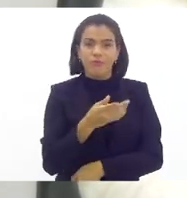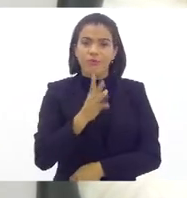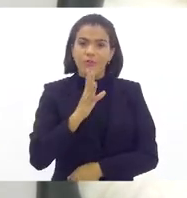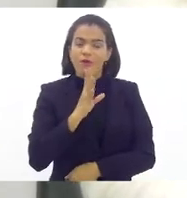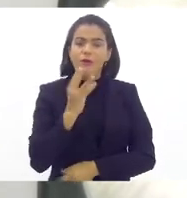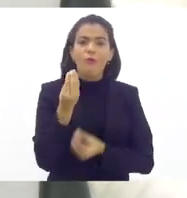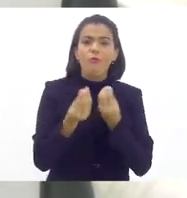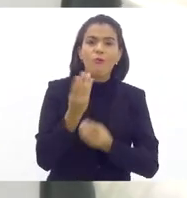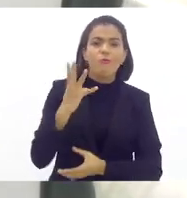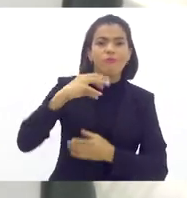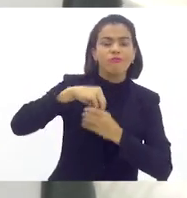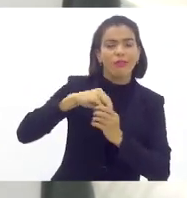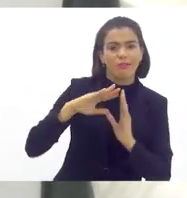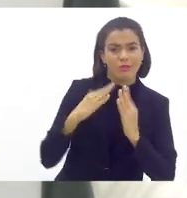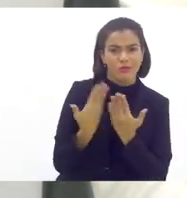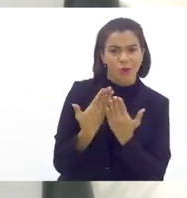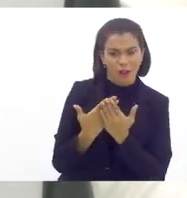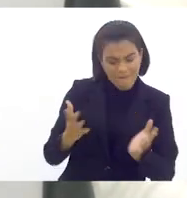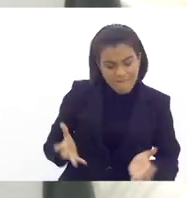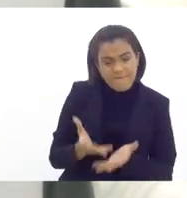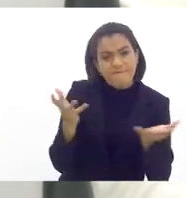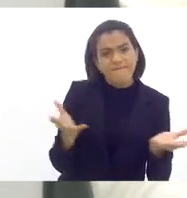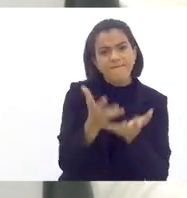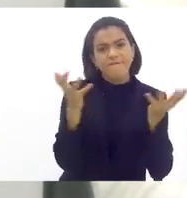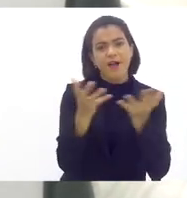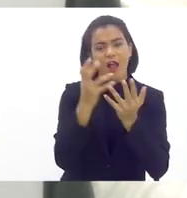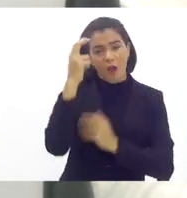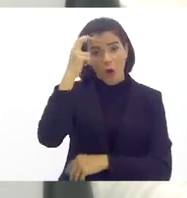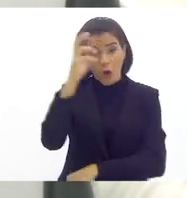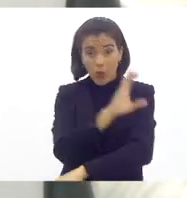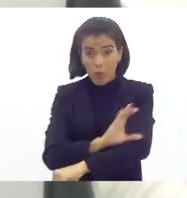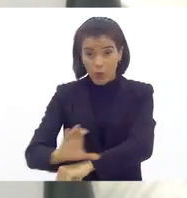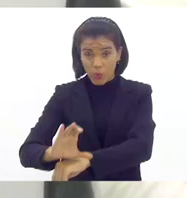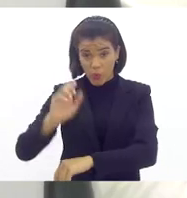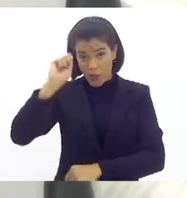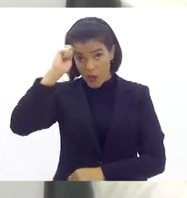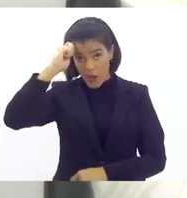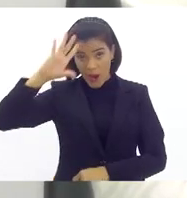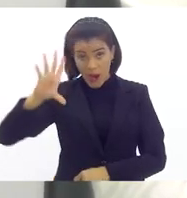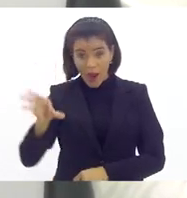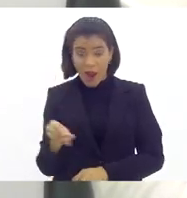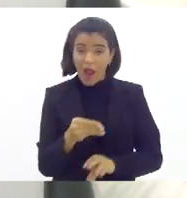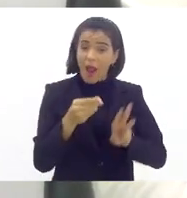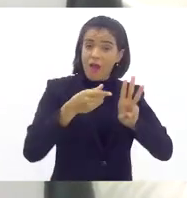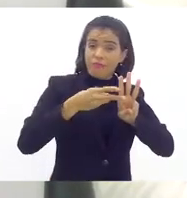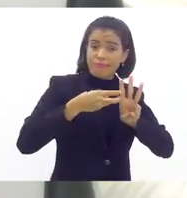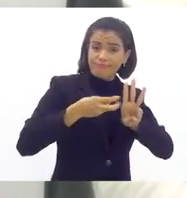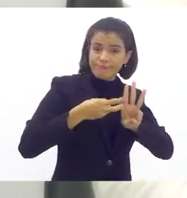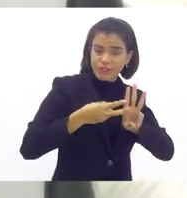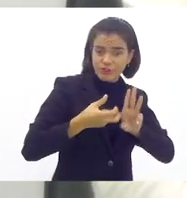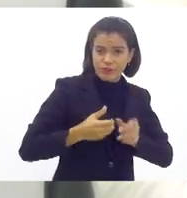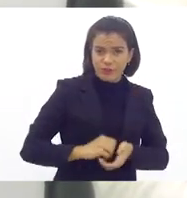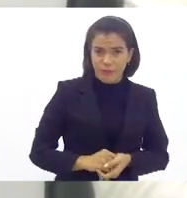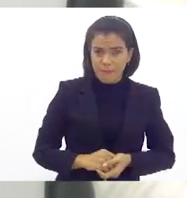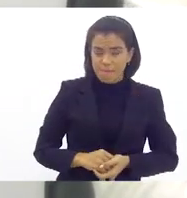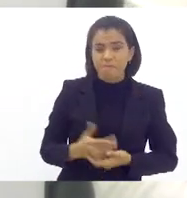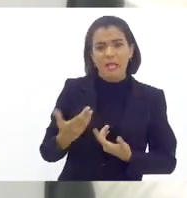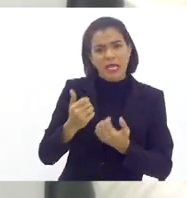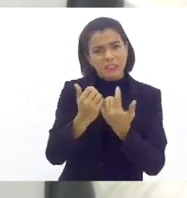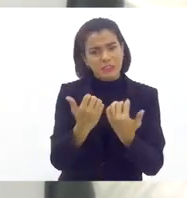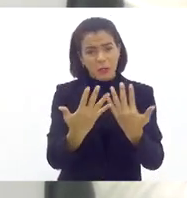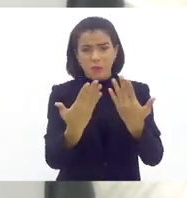o ensino da cultura afro-brasileira indígena. Mas, enfim, que essa audiência e outras,